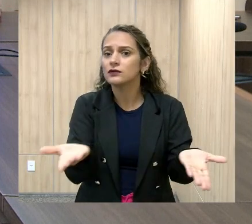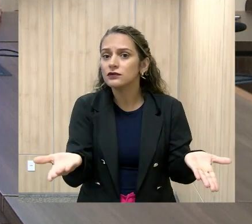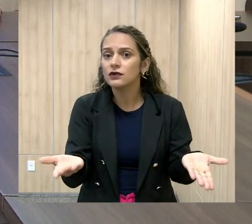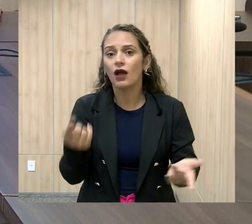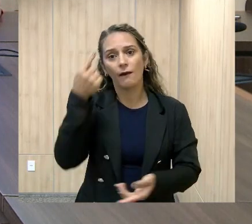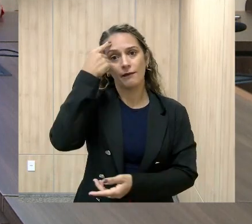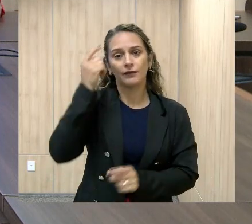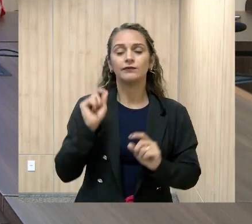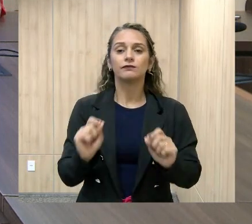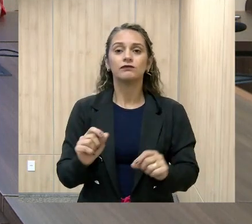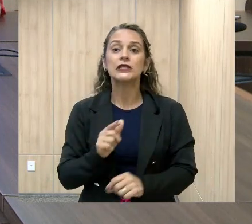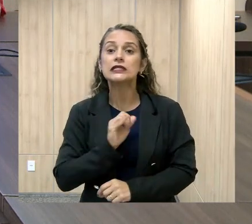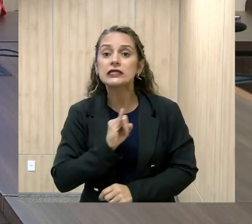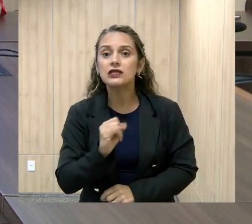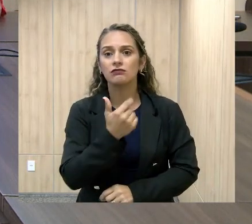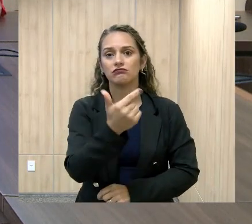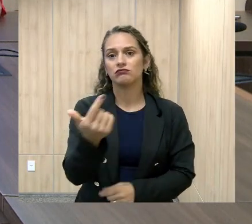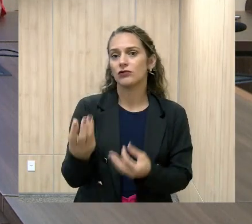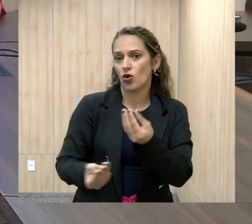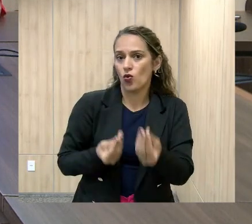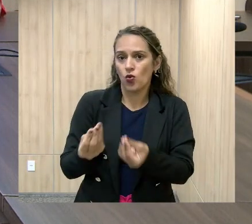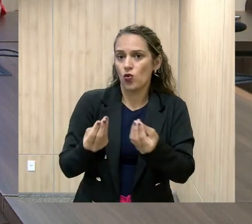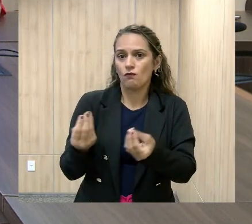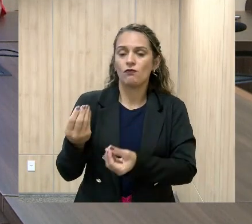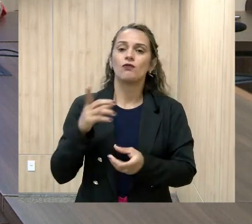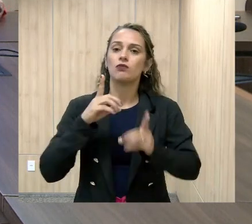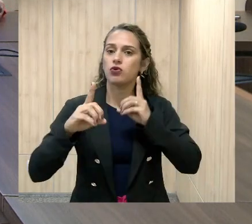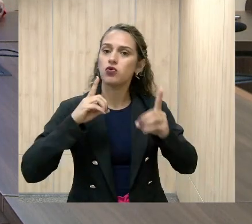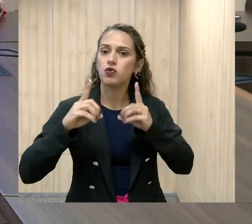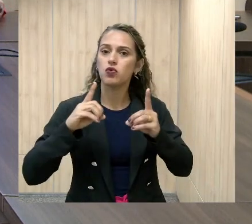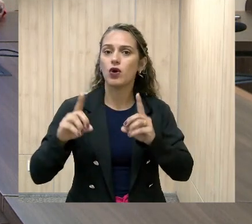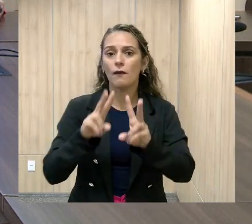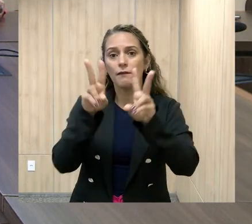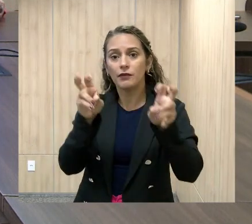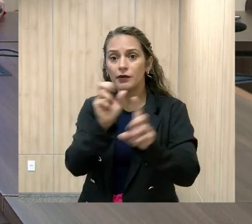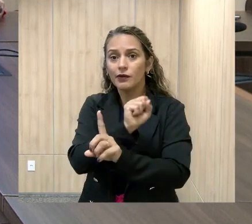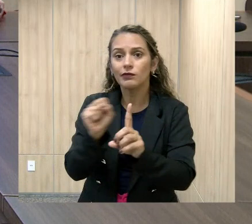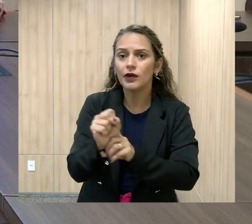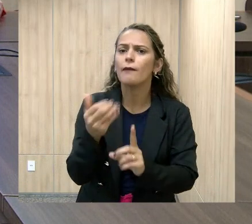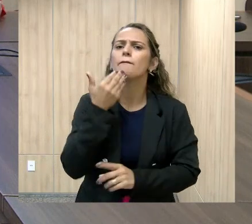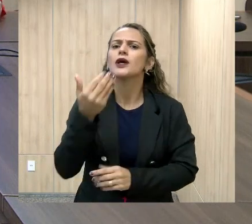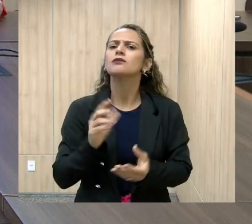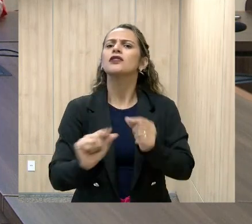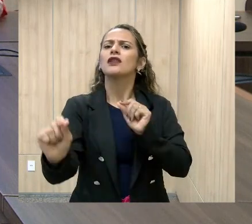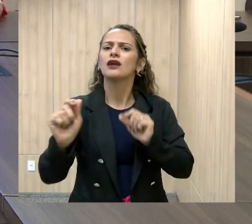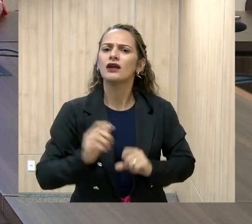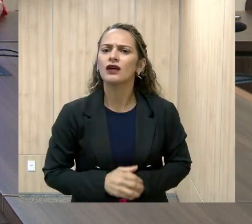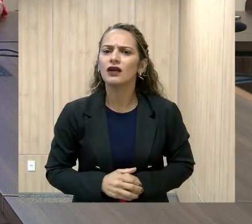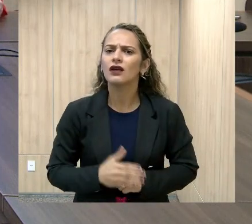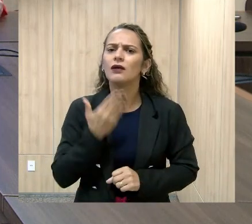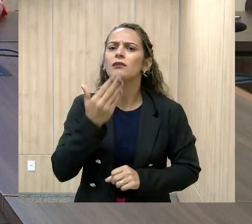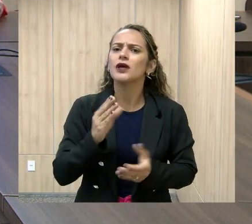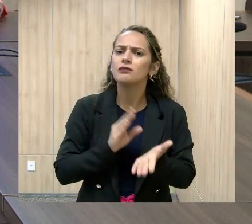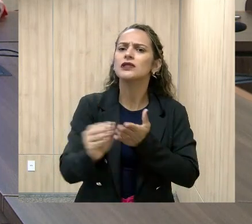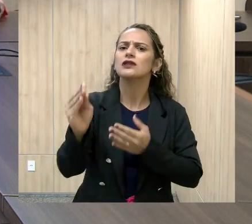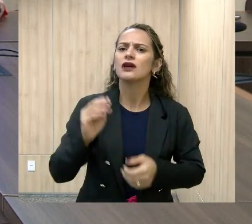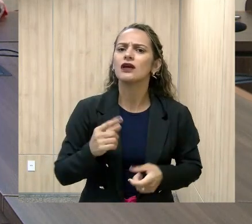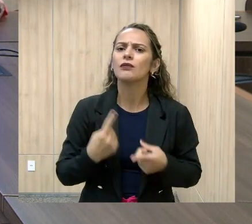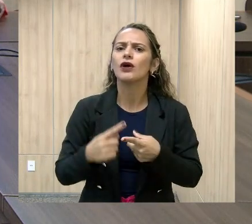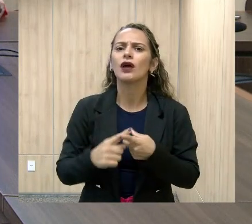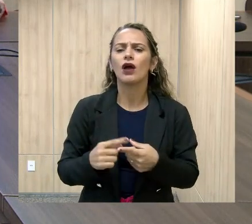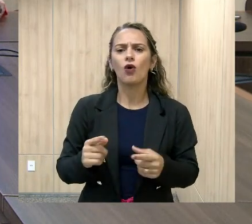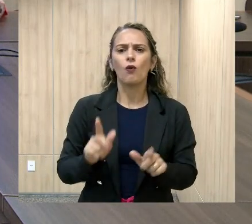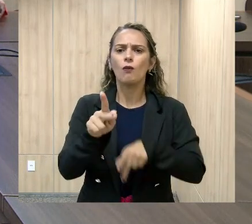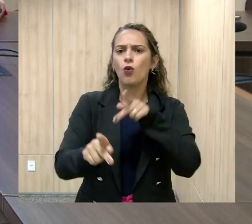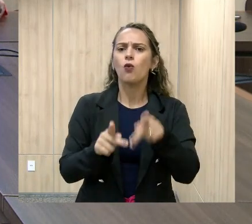comprometimento eu penso assim se não tem capacidade para dialogar a pauta da sociedade pede para sair pede para sair